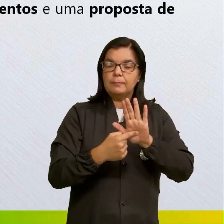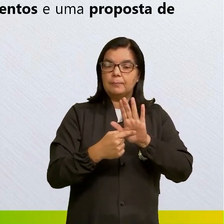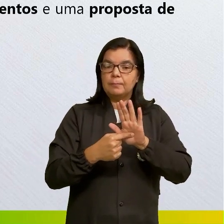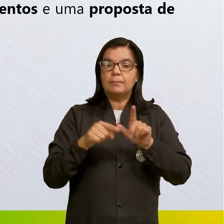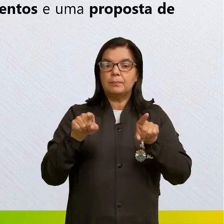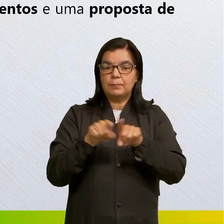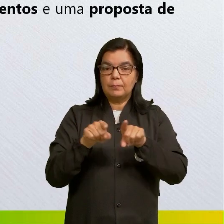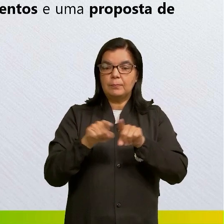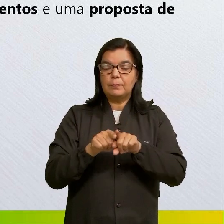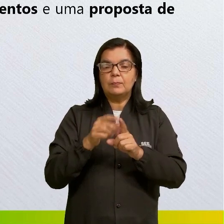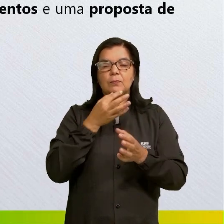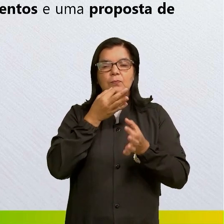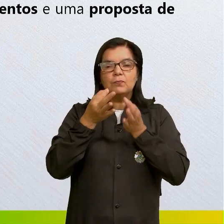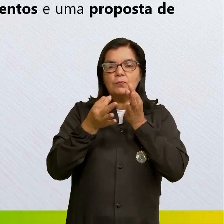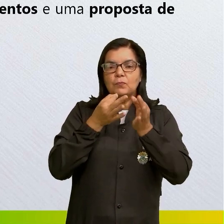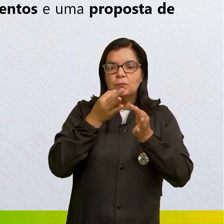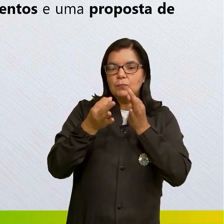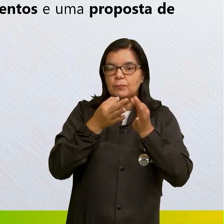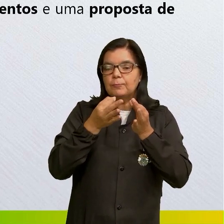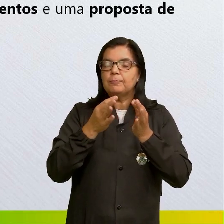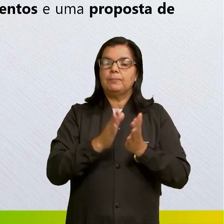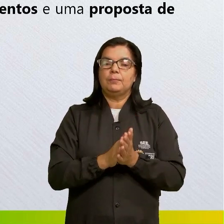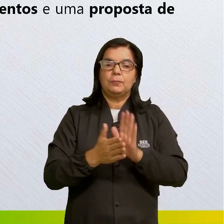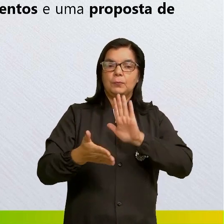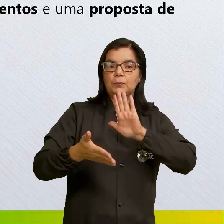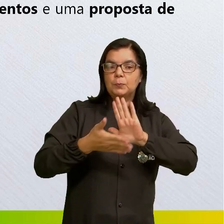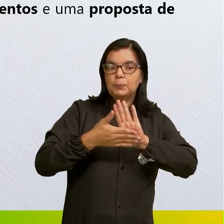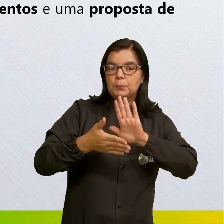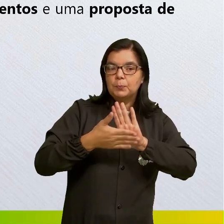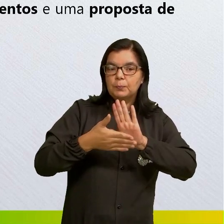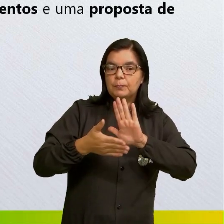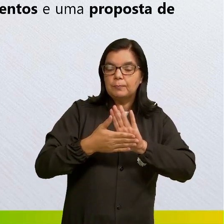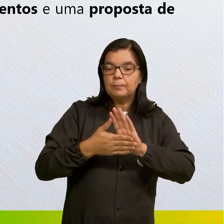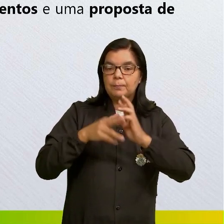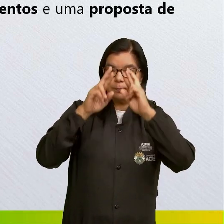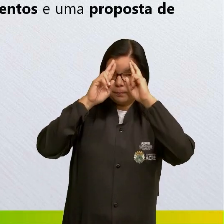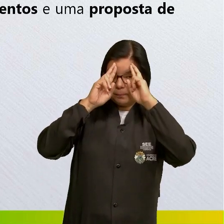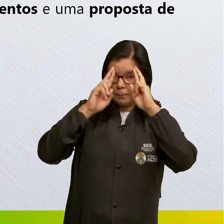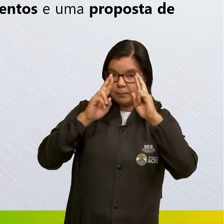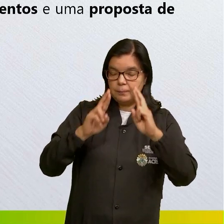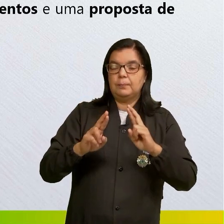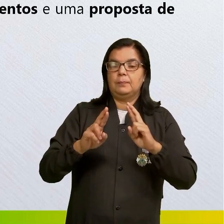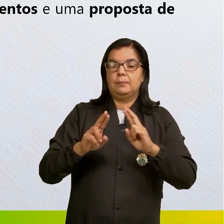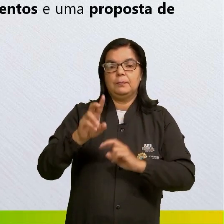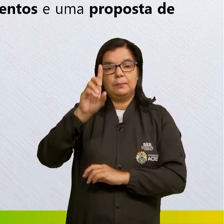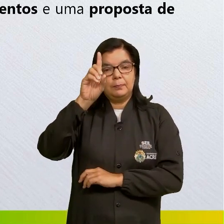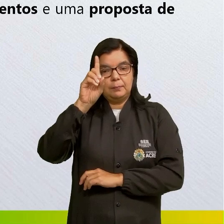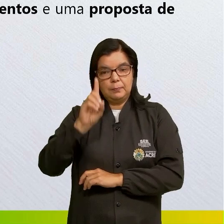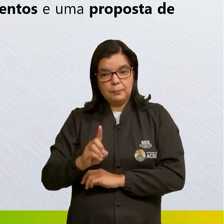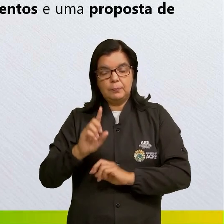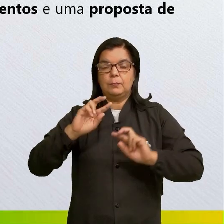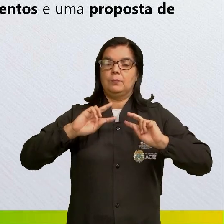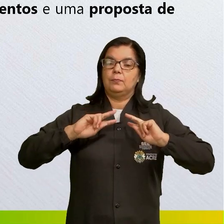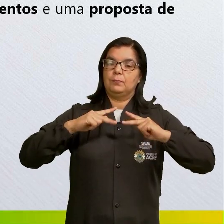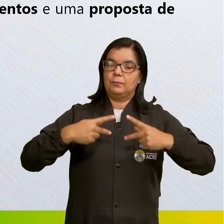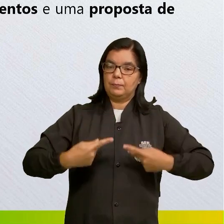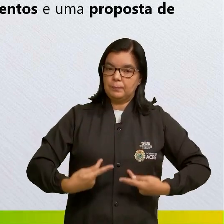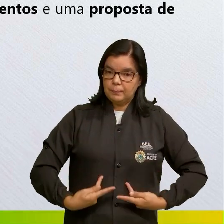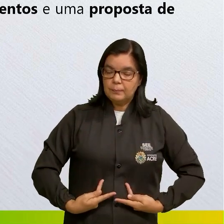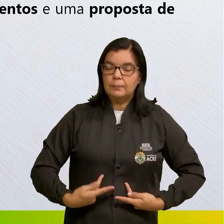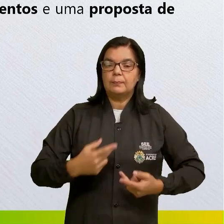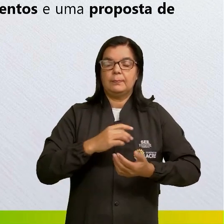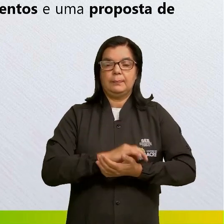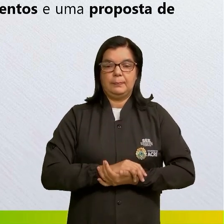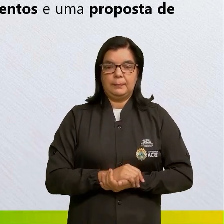apresente as suas teses, os seus argumentos, proposta de intervenção e ainda respeitando a lógica